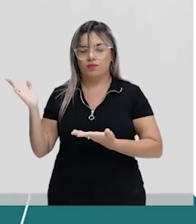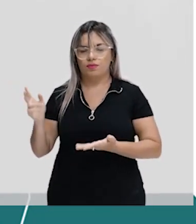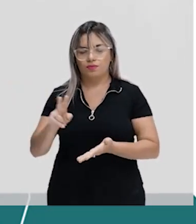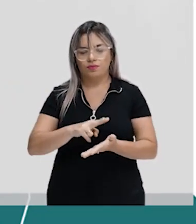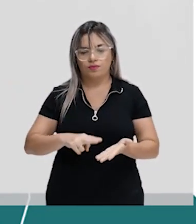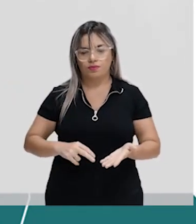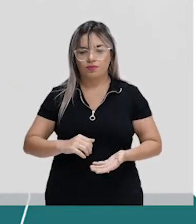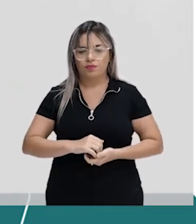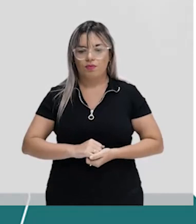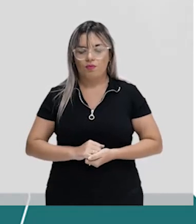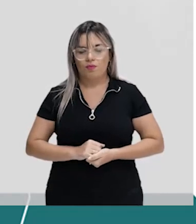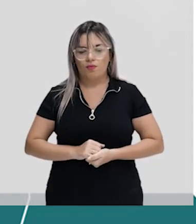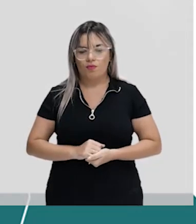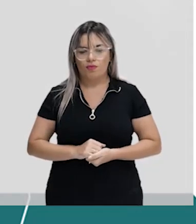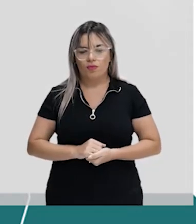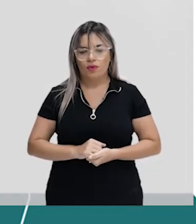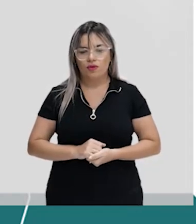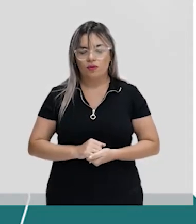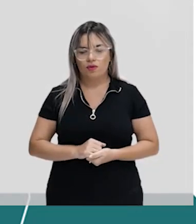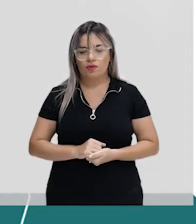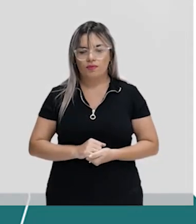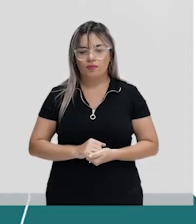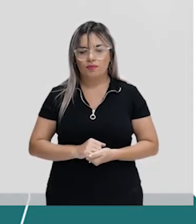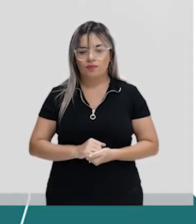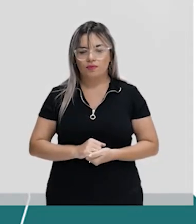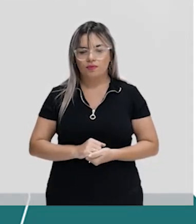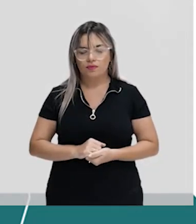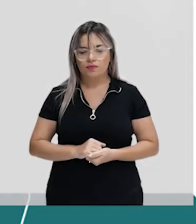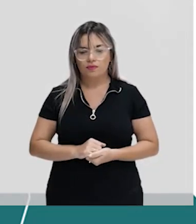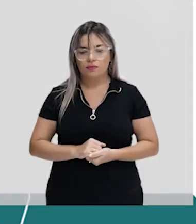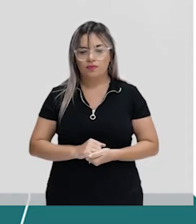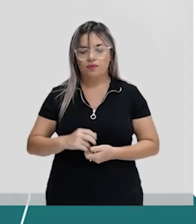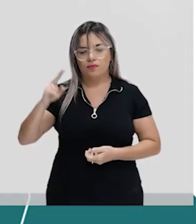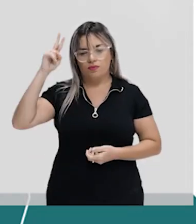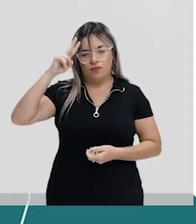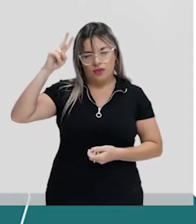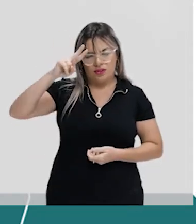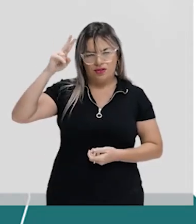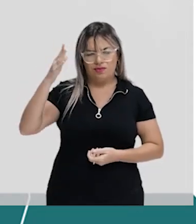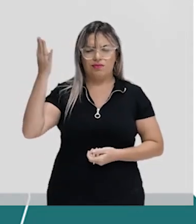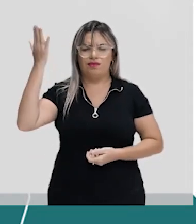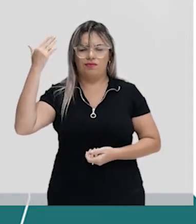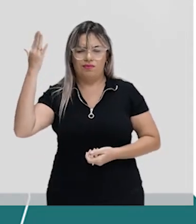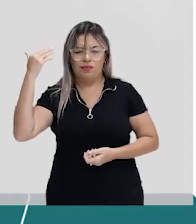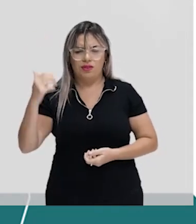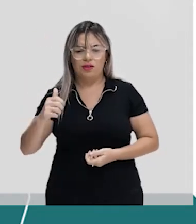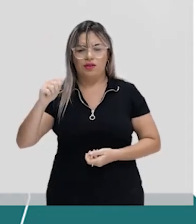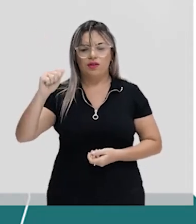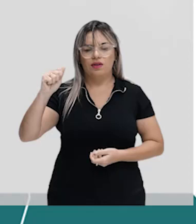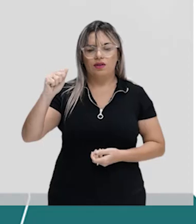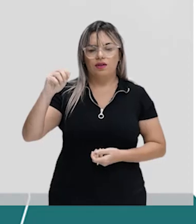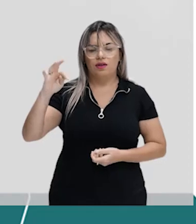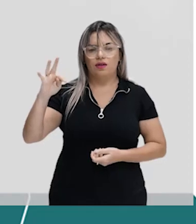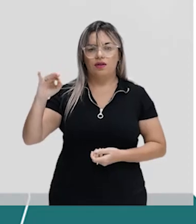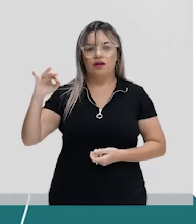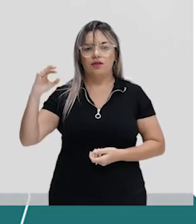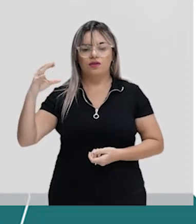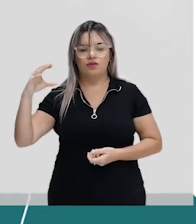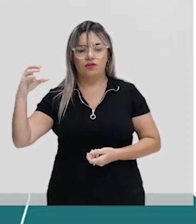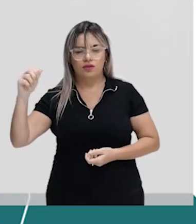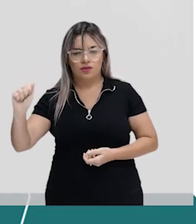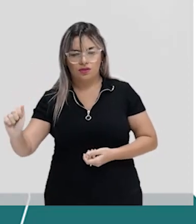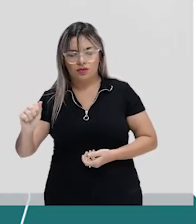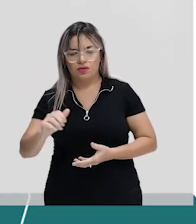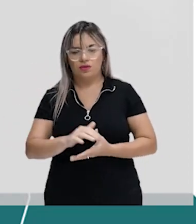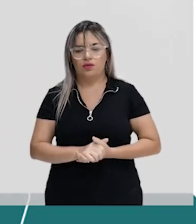se chama, que castiga o tamanho e que justiça. Lembra do atiça, lá do outro slide? Olha aqui, ó, já